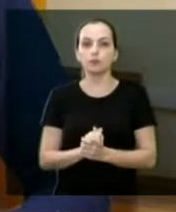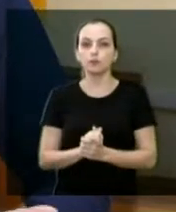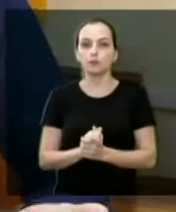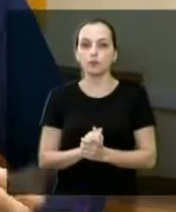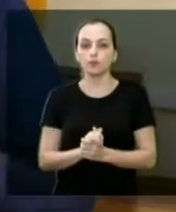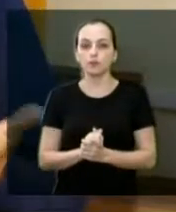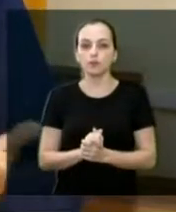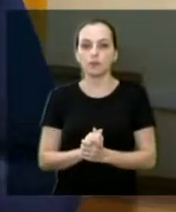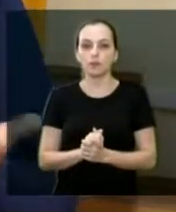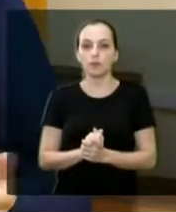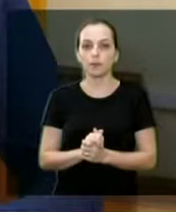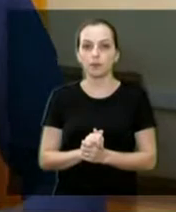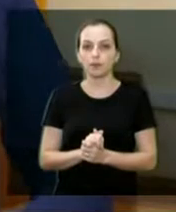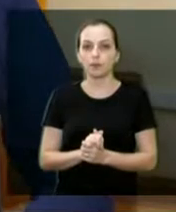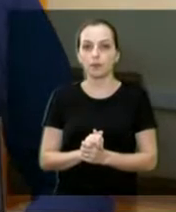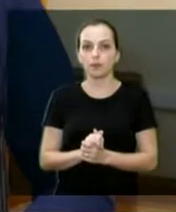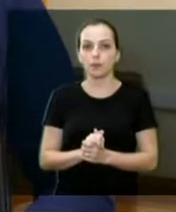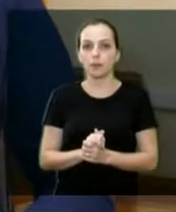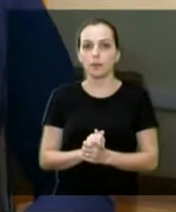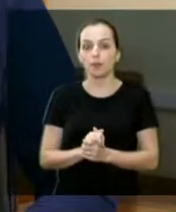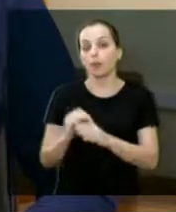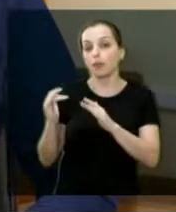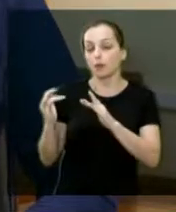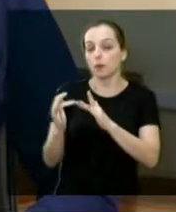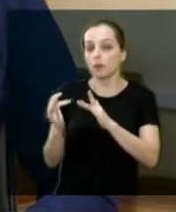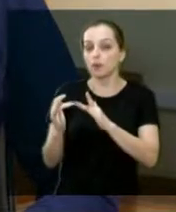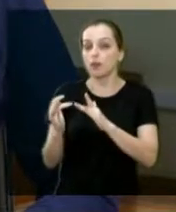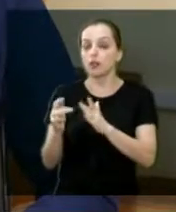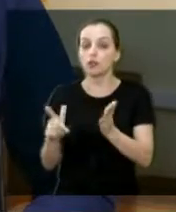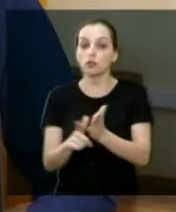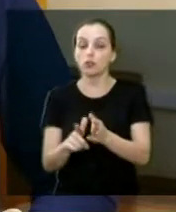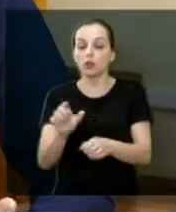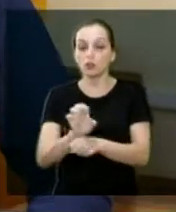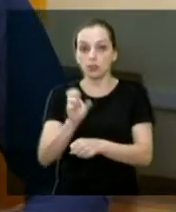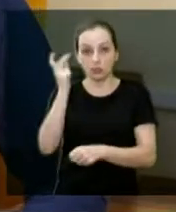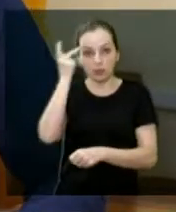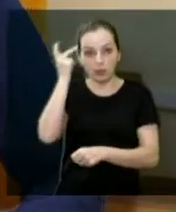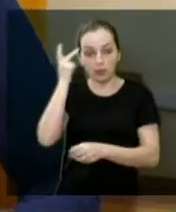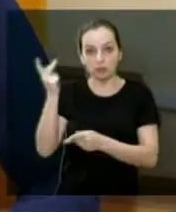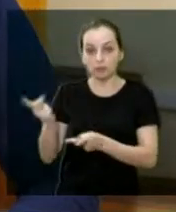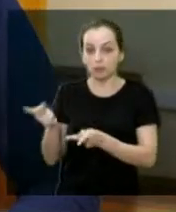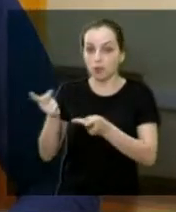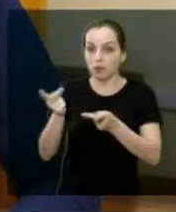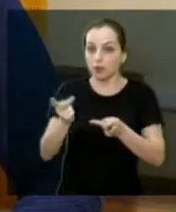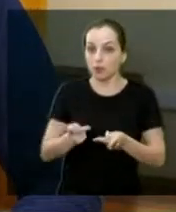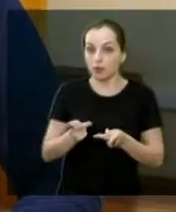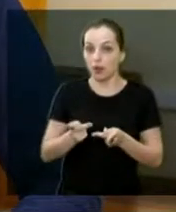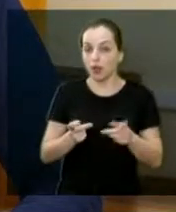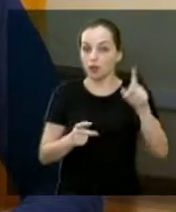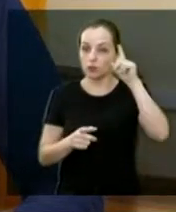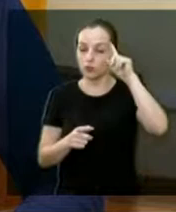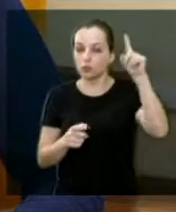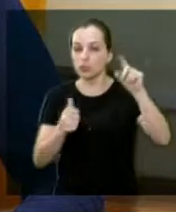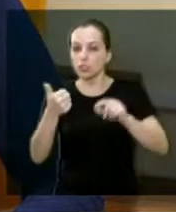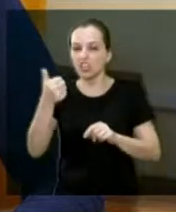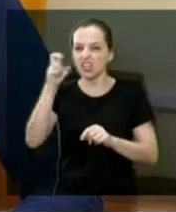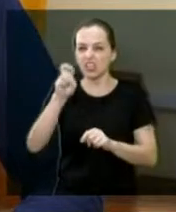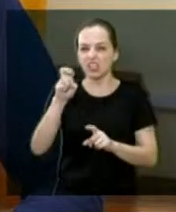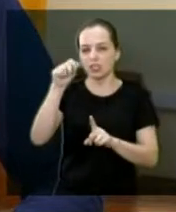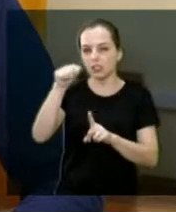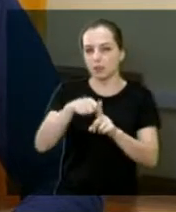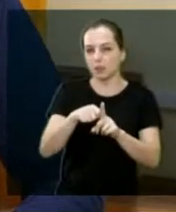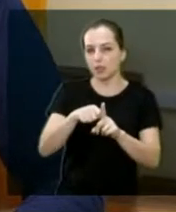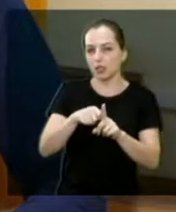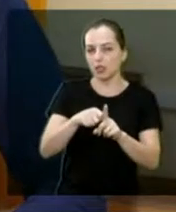então, eu acabei tendo uma afinidade com o próprio jornal. Me convidaram e eu lembro que eu fui no dia, acho que 15 de janeiro,